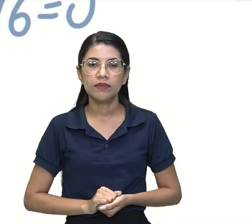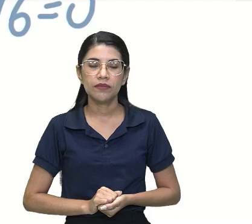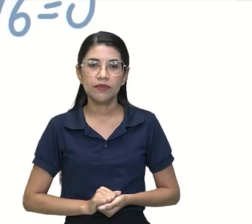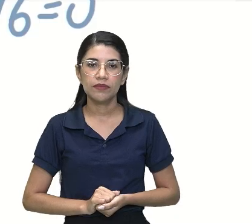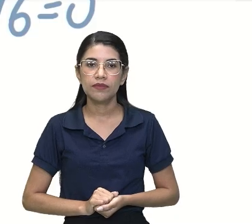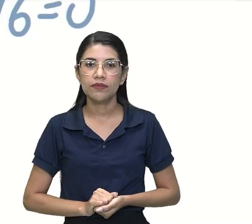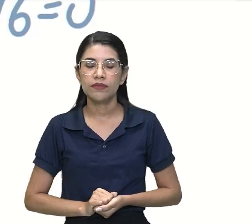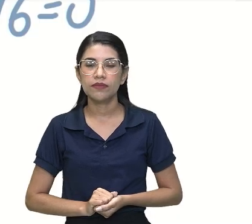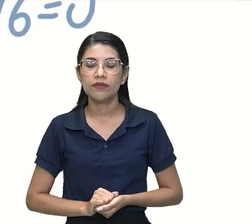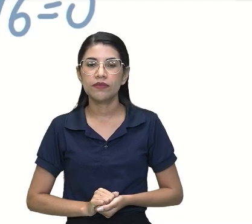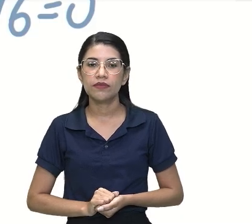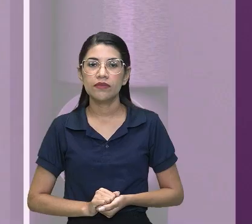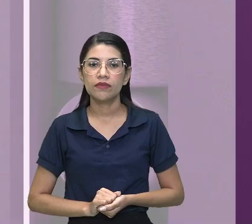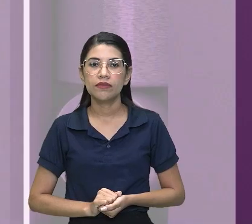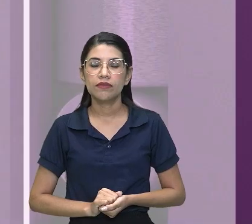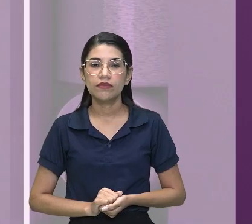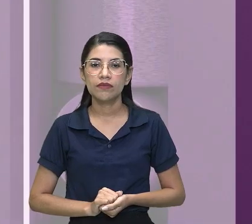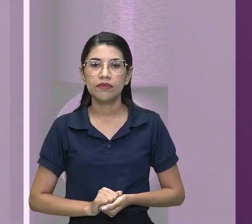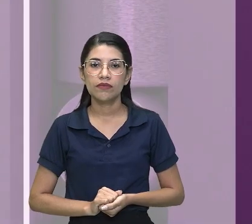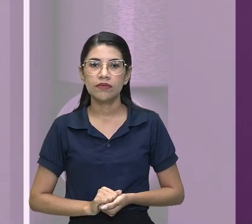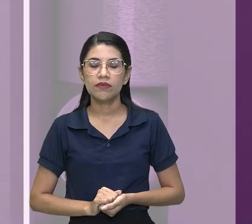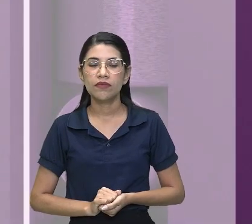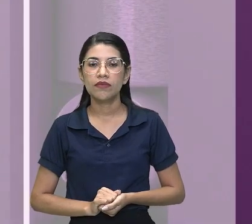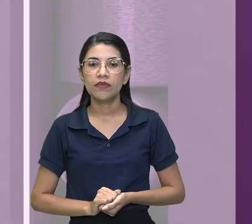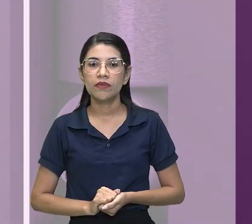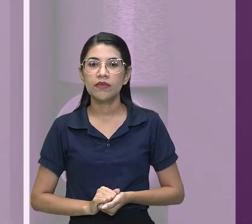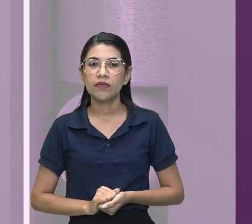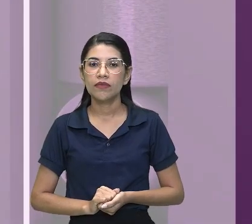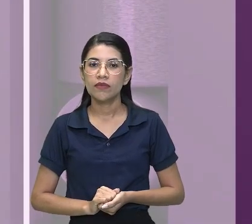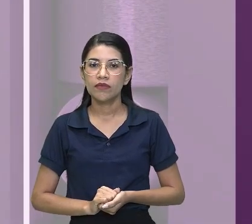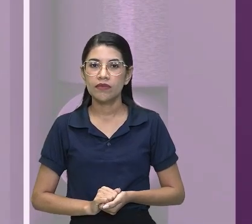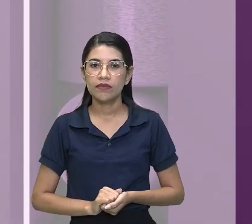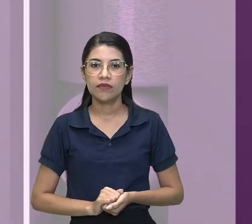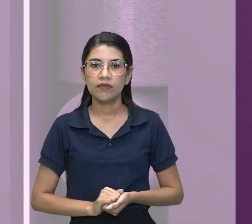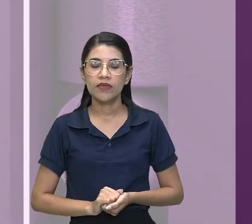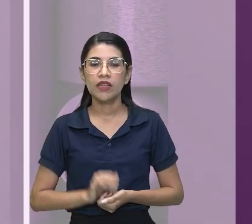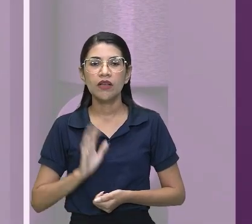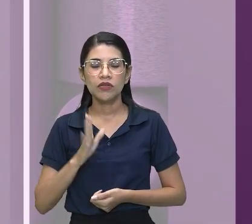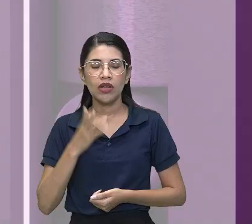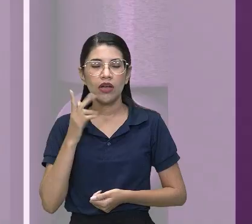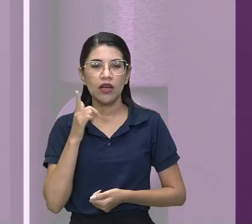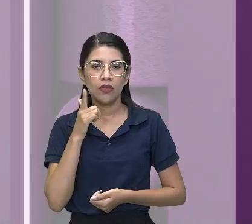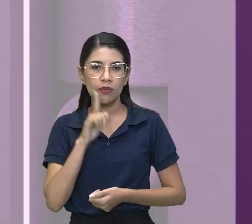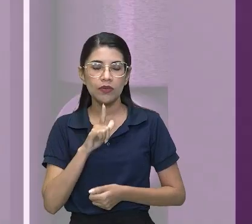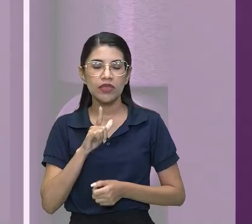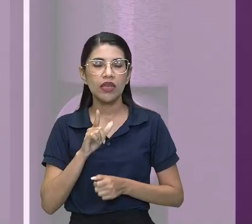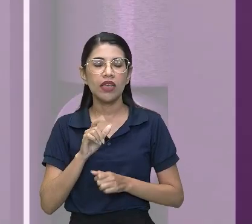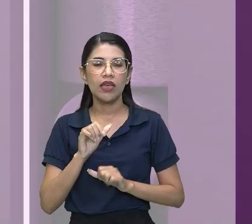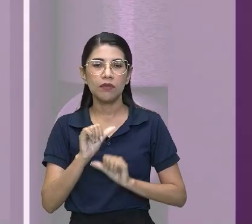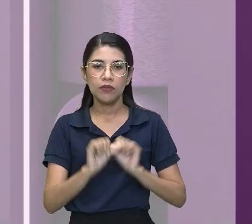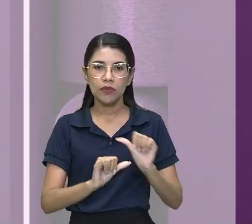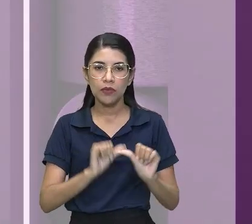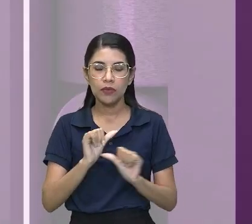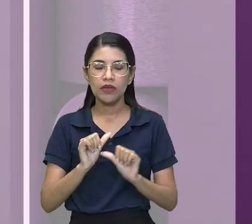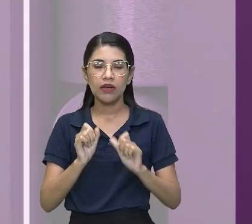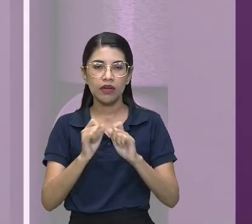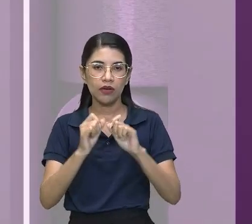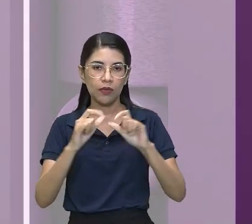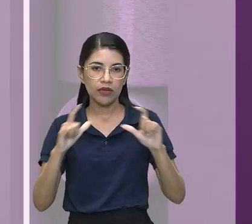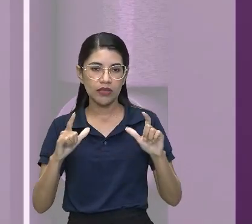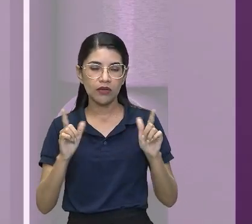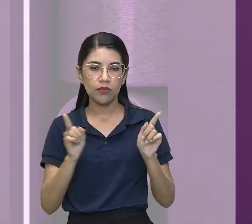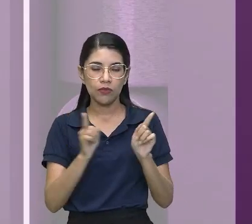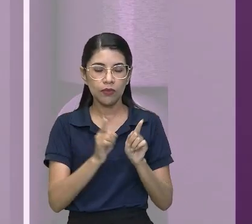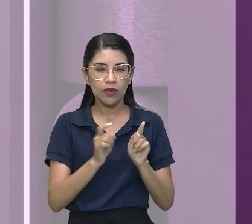Bom, uma vez que a gente já consegue fazer, então, essa transformação da equação reduzida para a